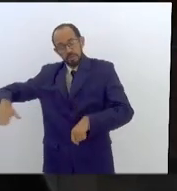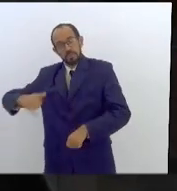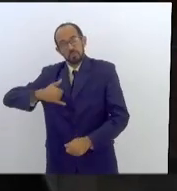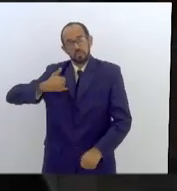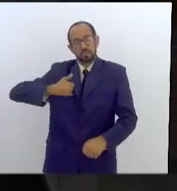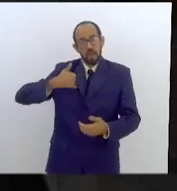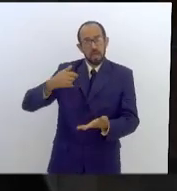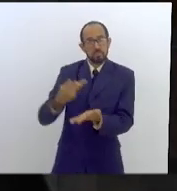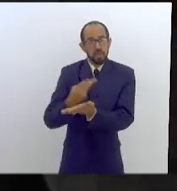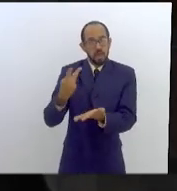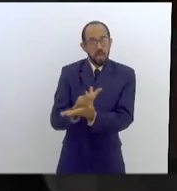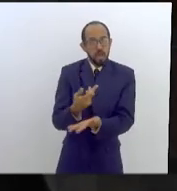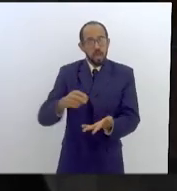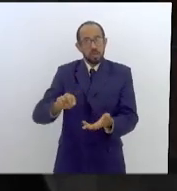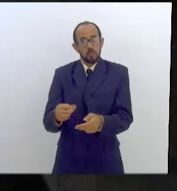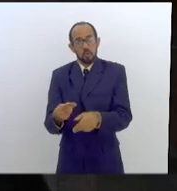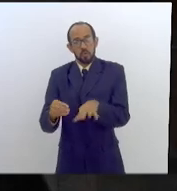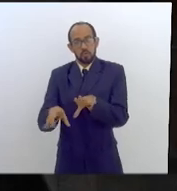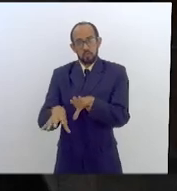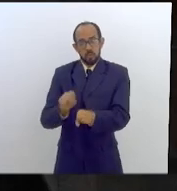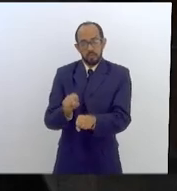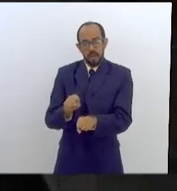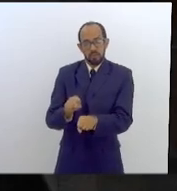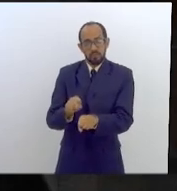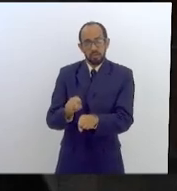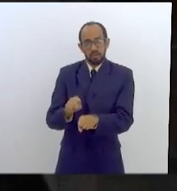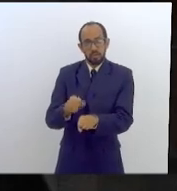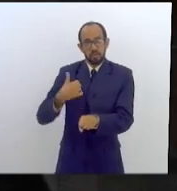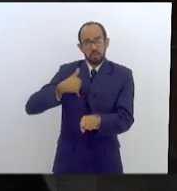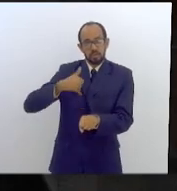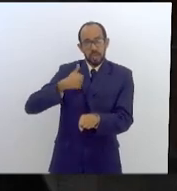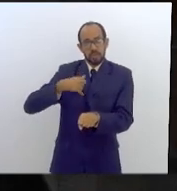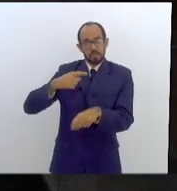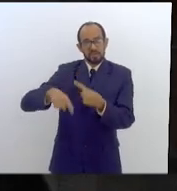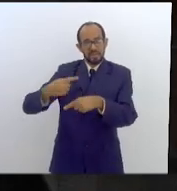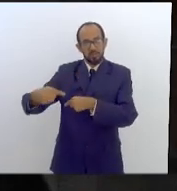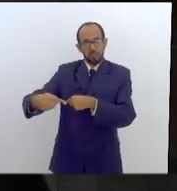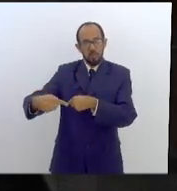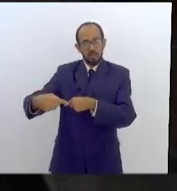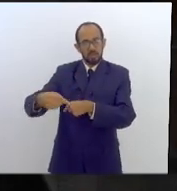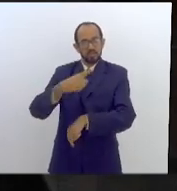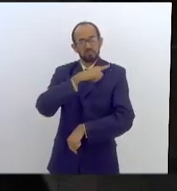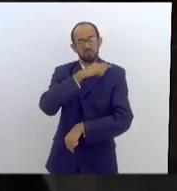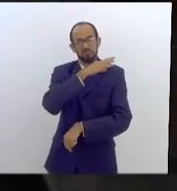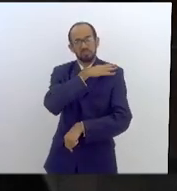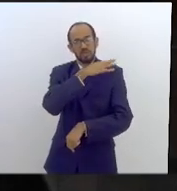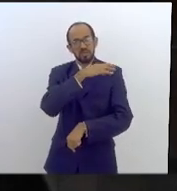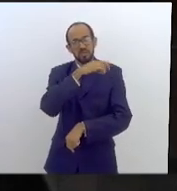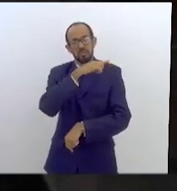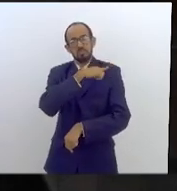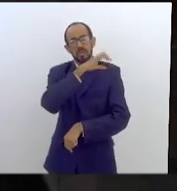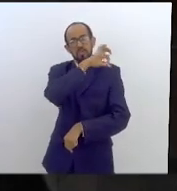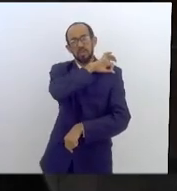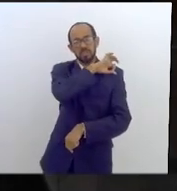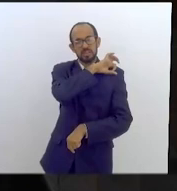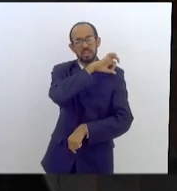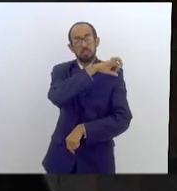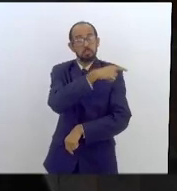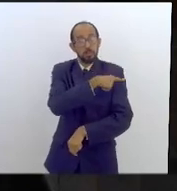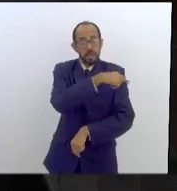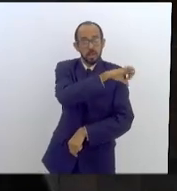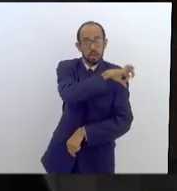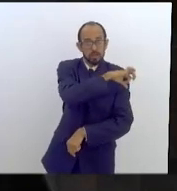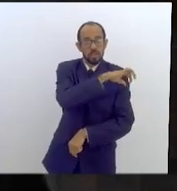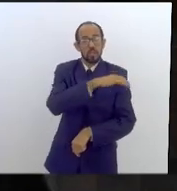que concluíram idade muito mais avançada do que o previsto o ensino fundamental que não chegava ao ensino médio com déficit de aprendizagem